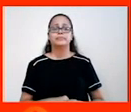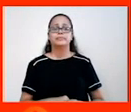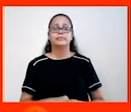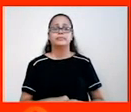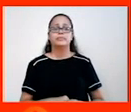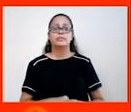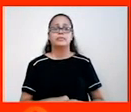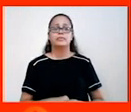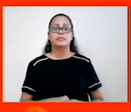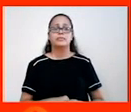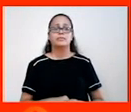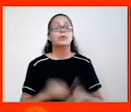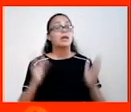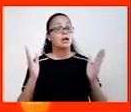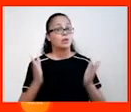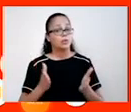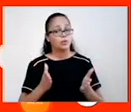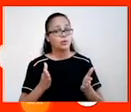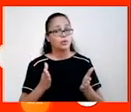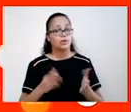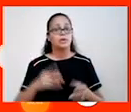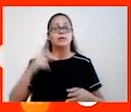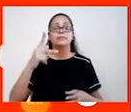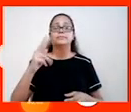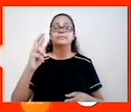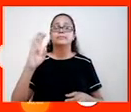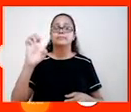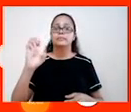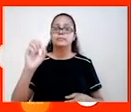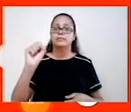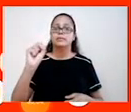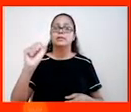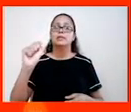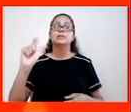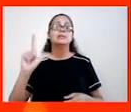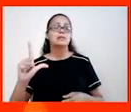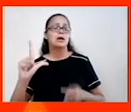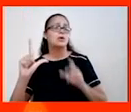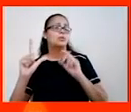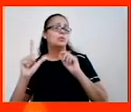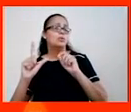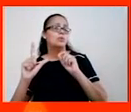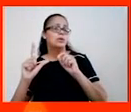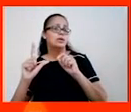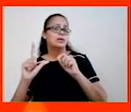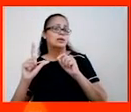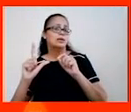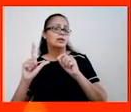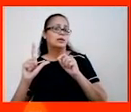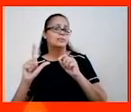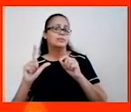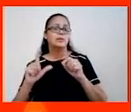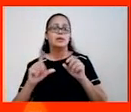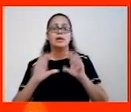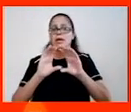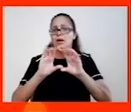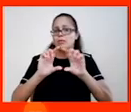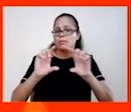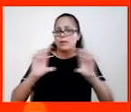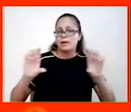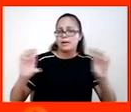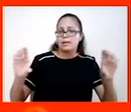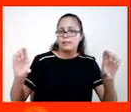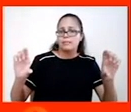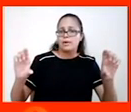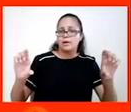Continuando, vamos falar então agora do pré-sal. O que é o pré-sal? Vamos acompanhar aqui a leitura, olha só. É uma camada